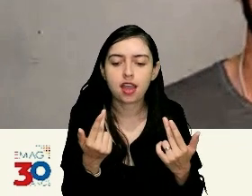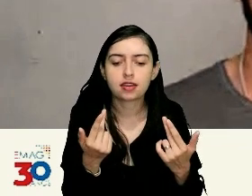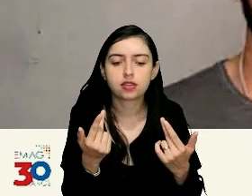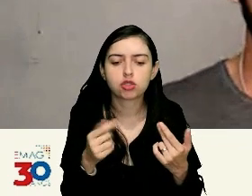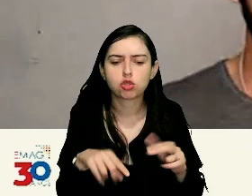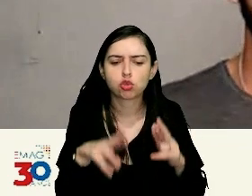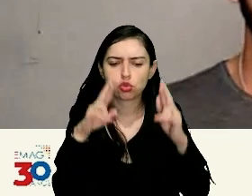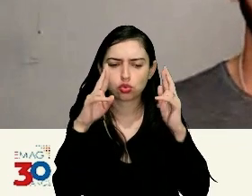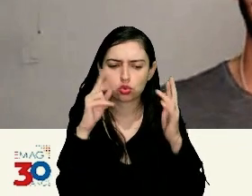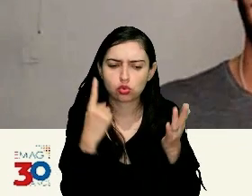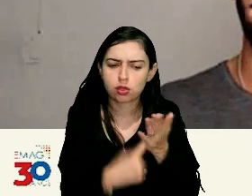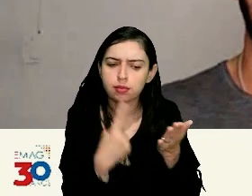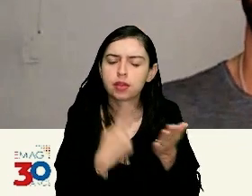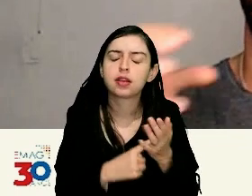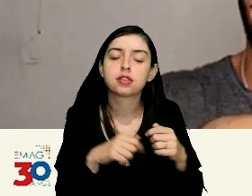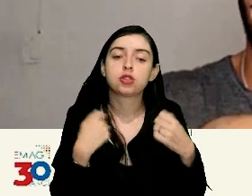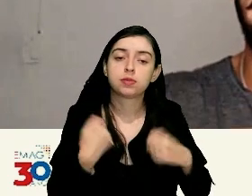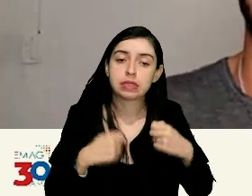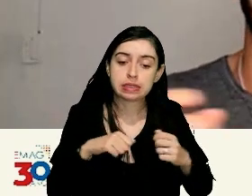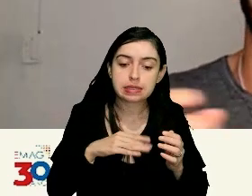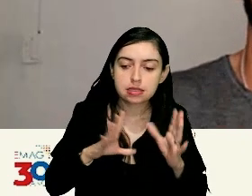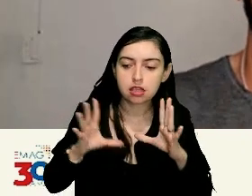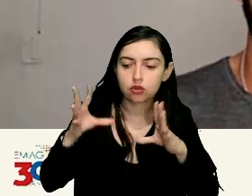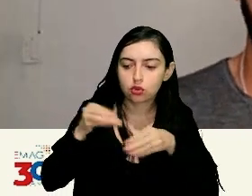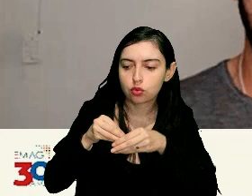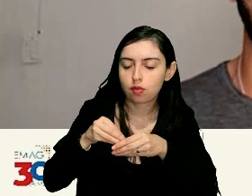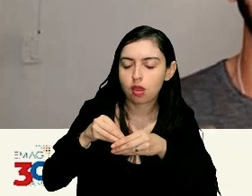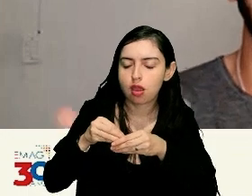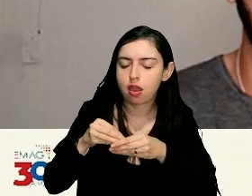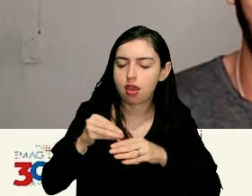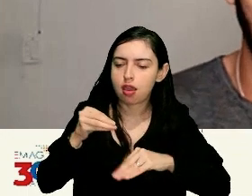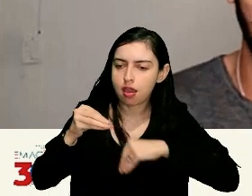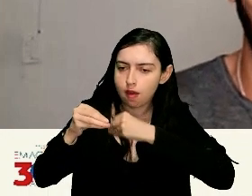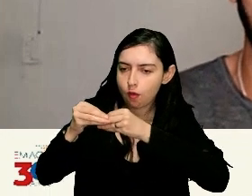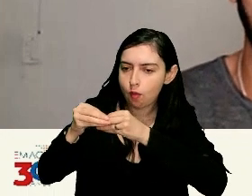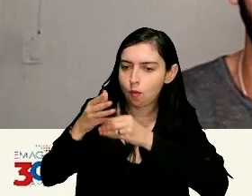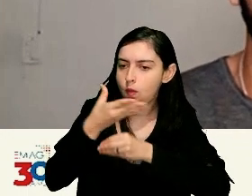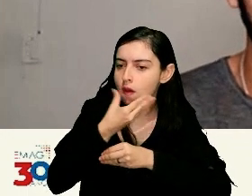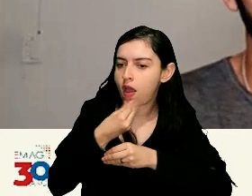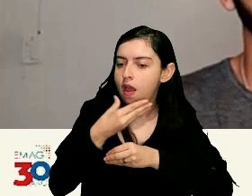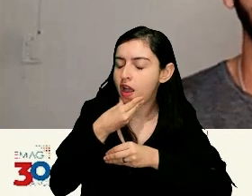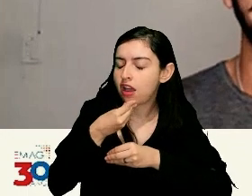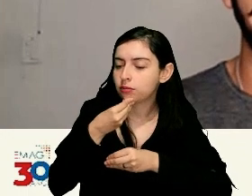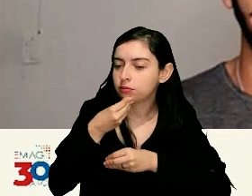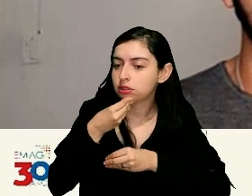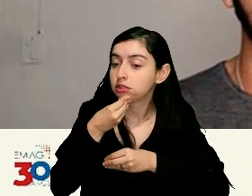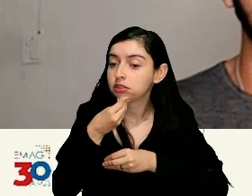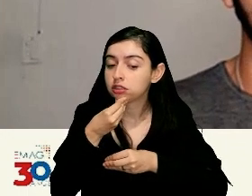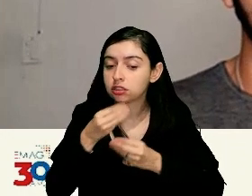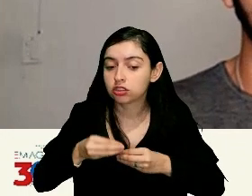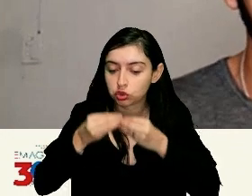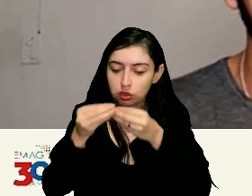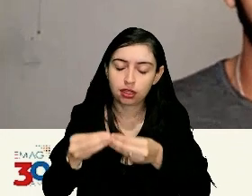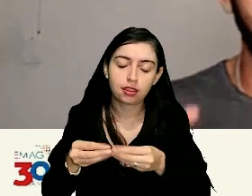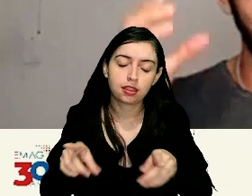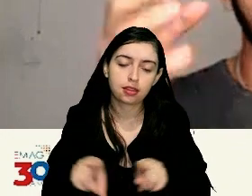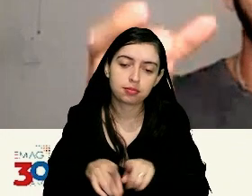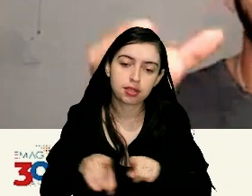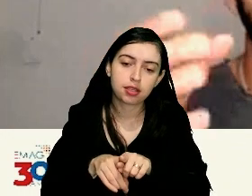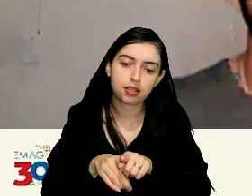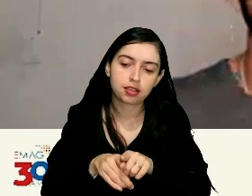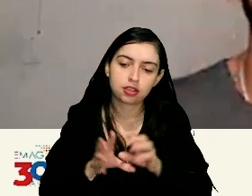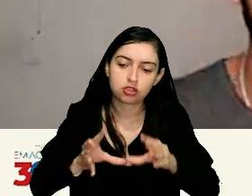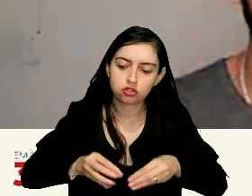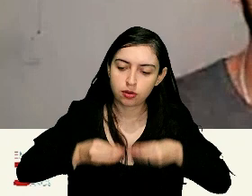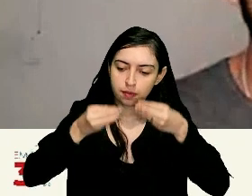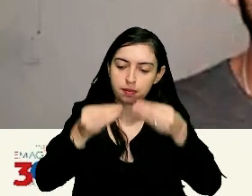carregar, como se fosse uma caixa acoplada nessa caixa do homem, que nos entregam assim que nós nascemos, tem essa caixa do pai. Ah, você é pai? Então toma essa caixa